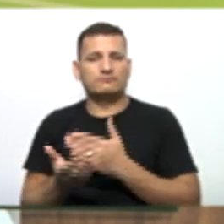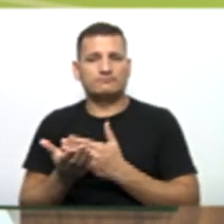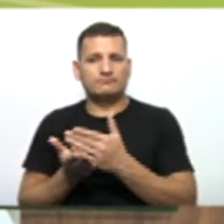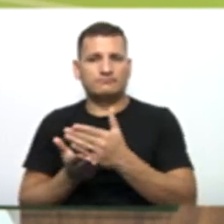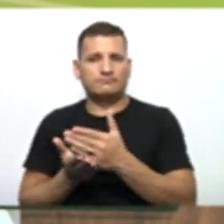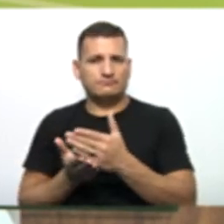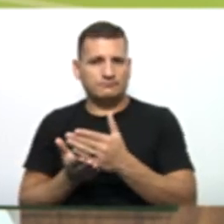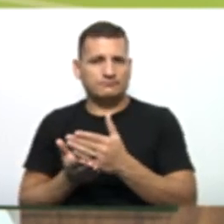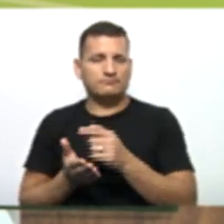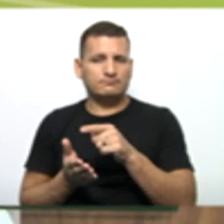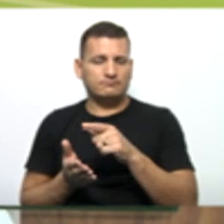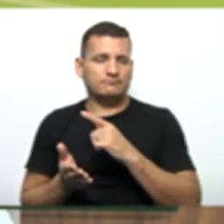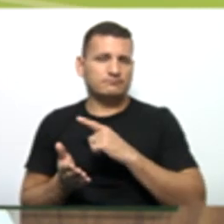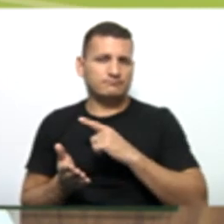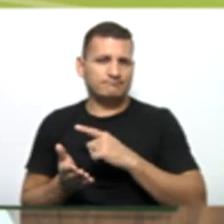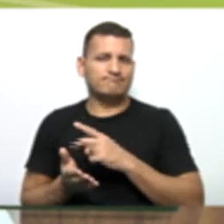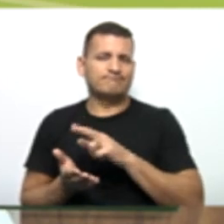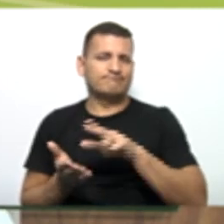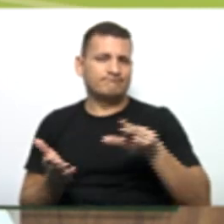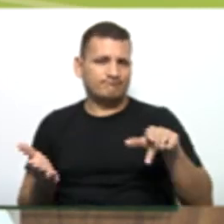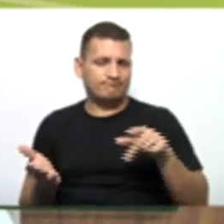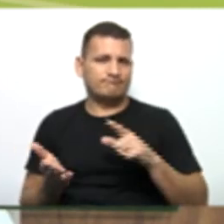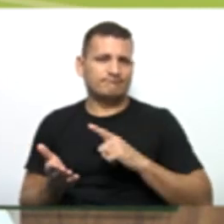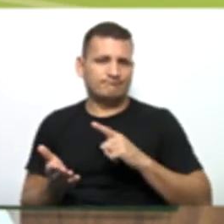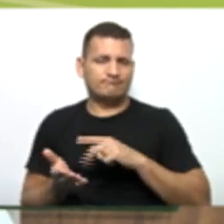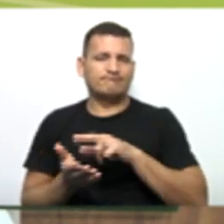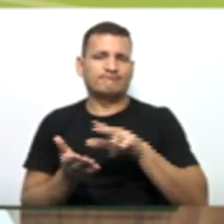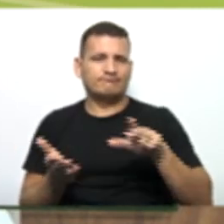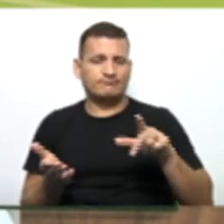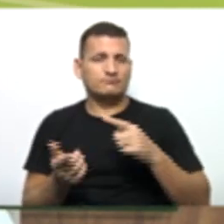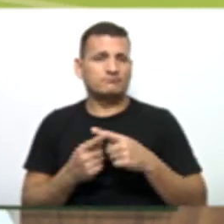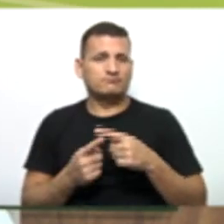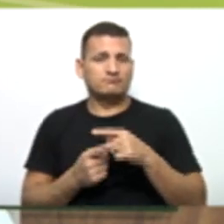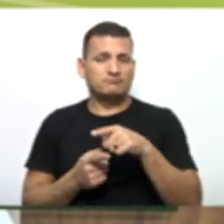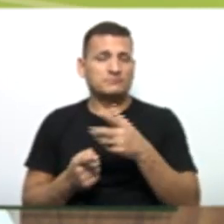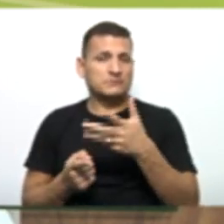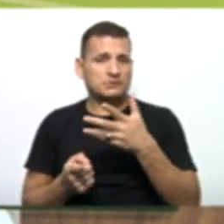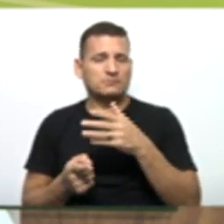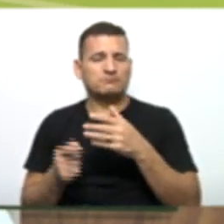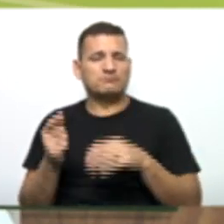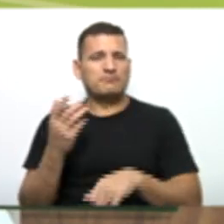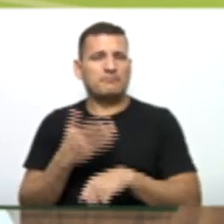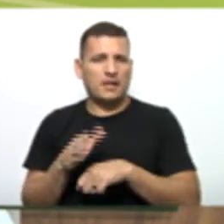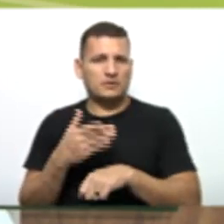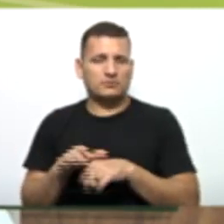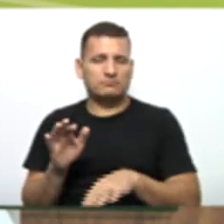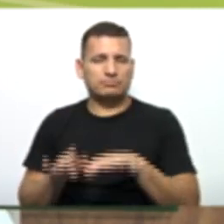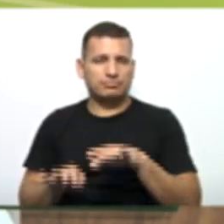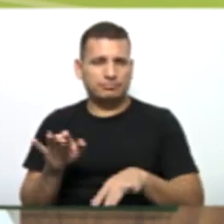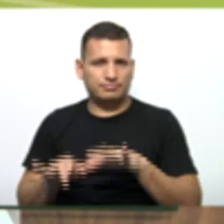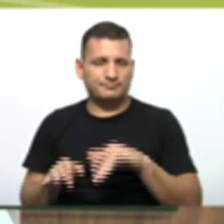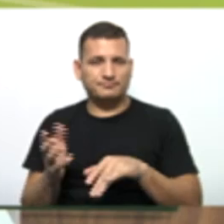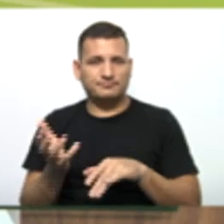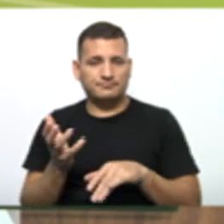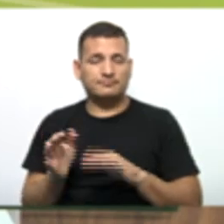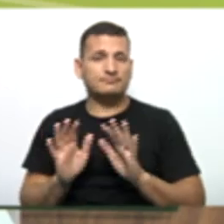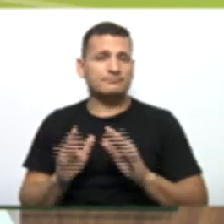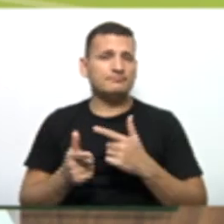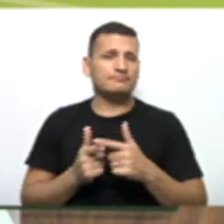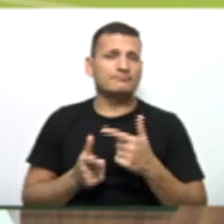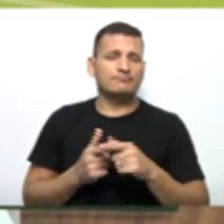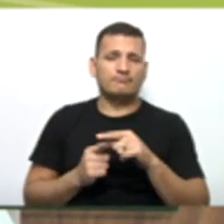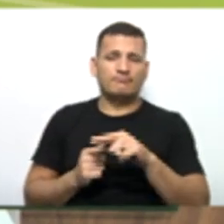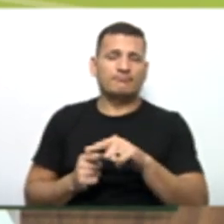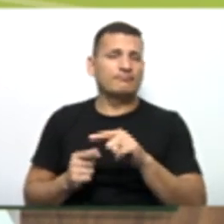isso acontece com muitos, né, professor? Acontece com muitos, por quê? Porque eles querem programar qualquer parte prática. O problema é que eles não